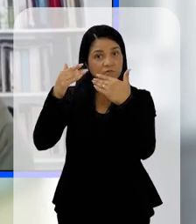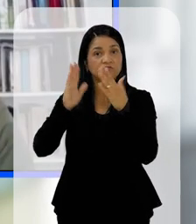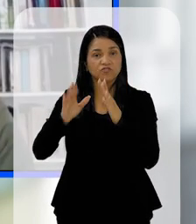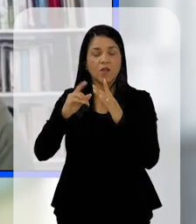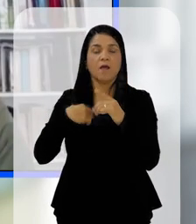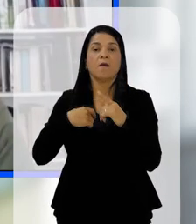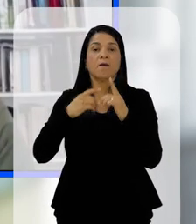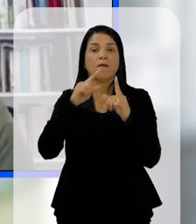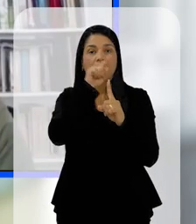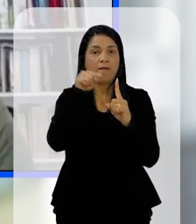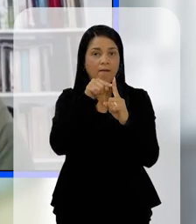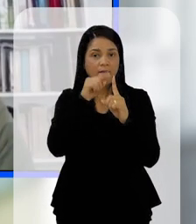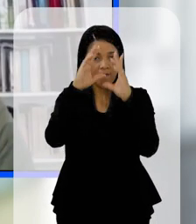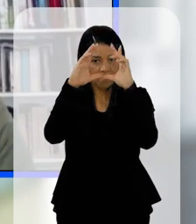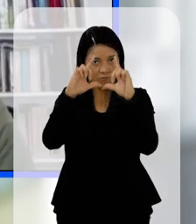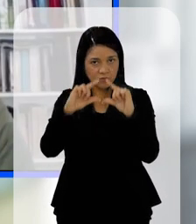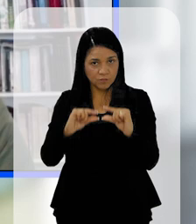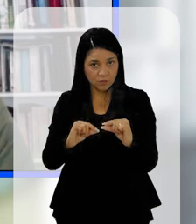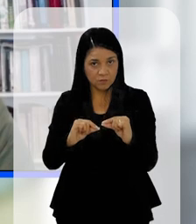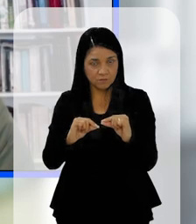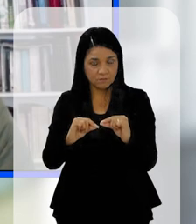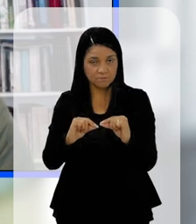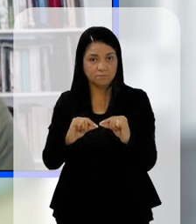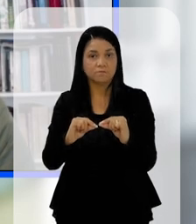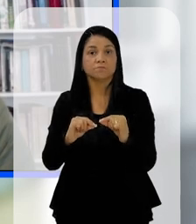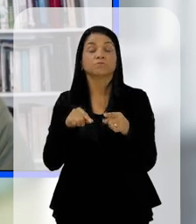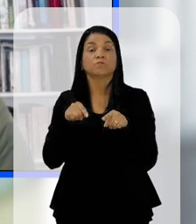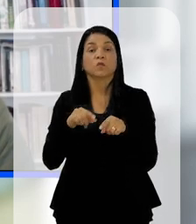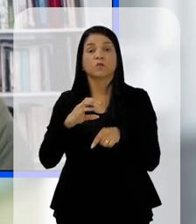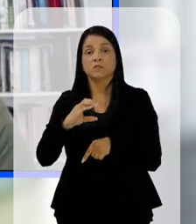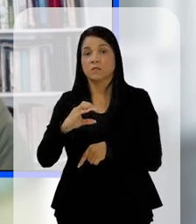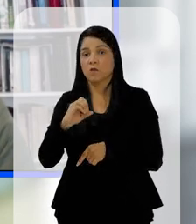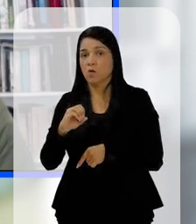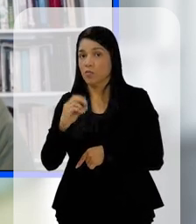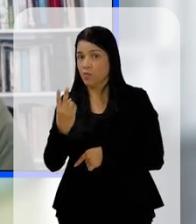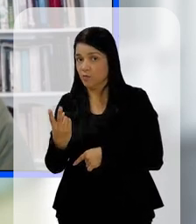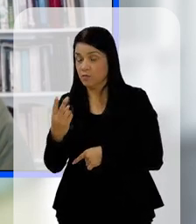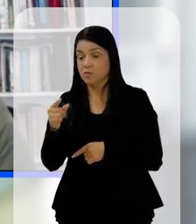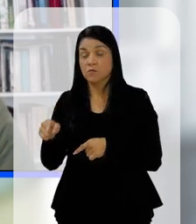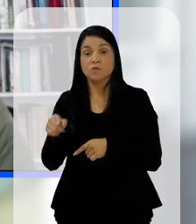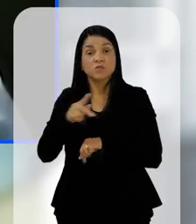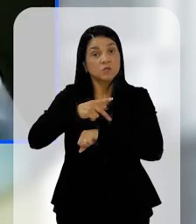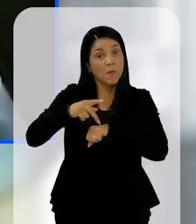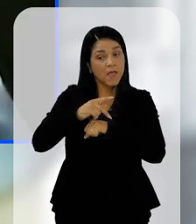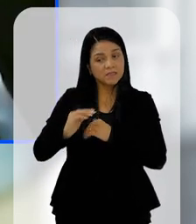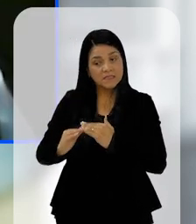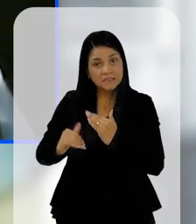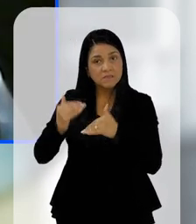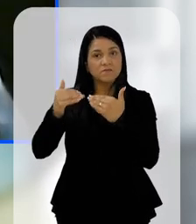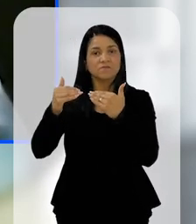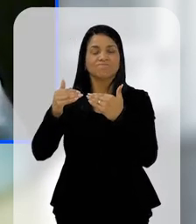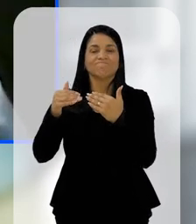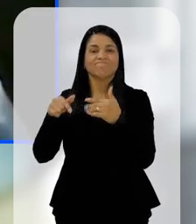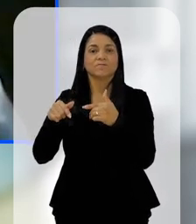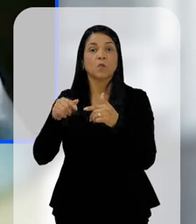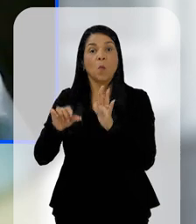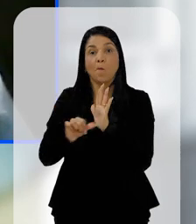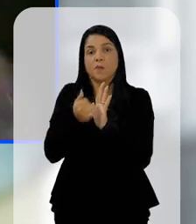de redução desde o protocolo de Quioto, mas os em desenvolvimento nenhum tinha e o Brasil foi o